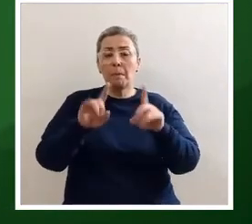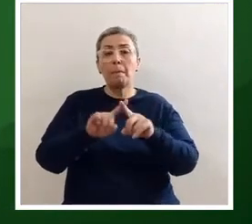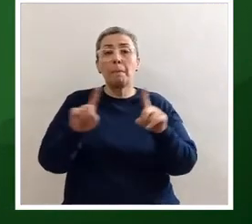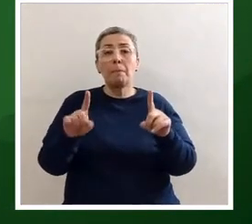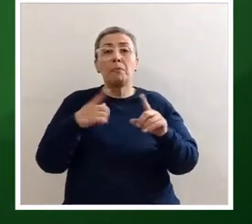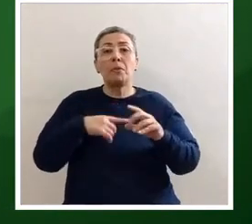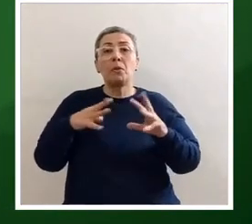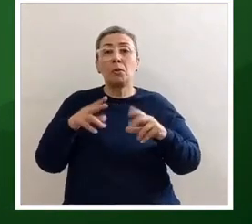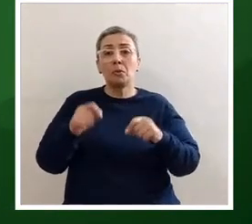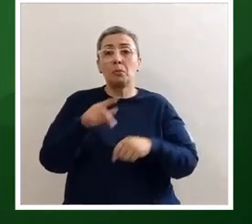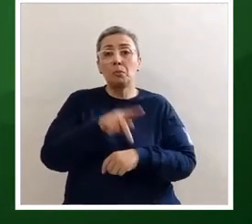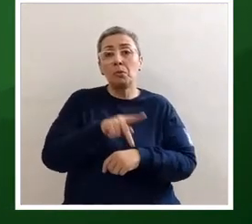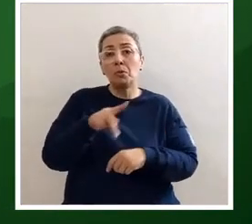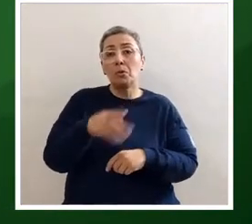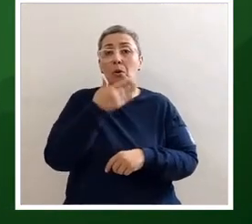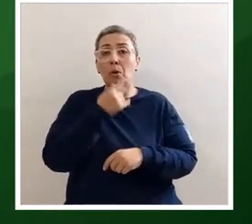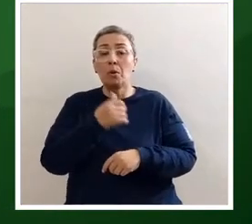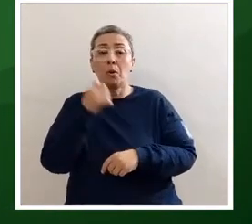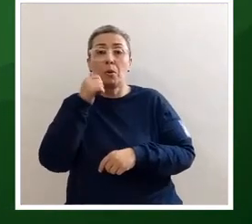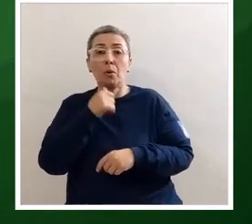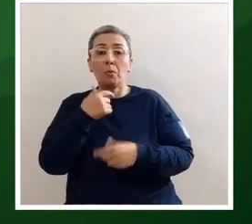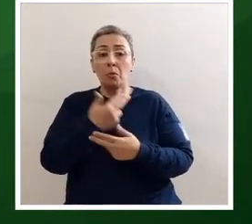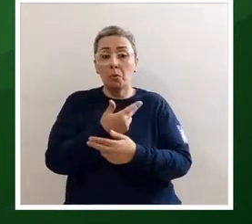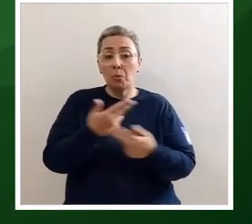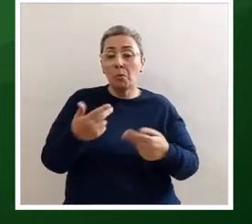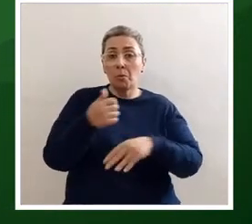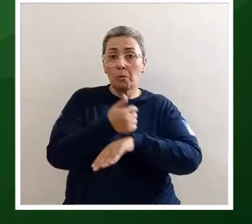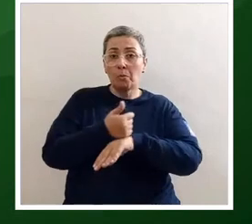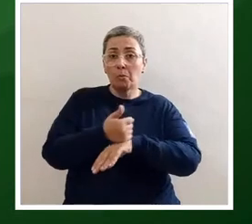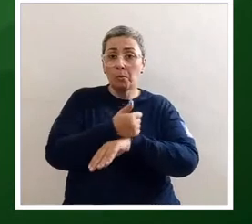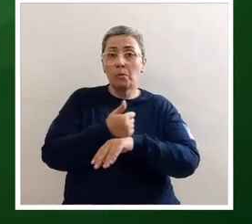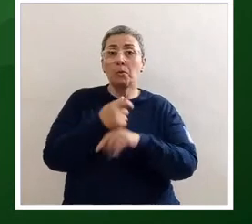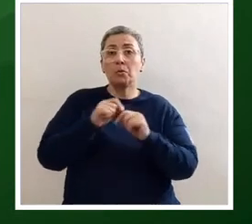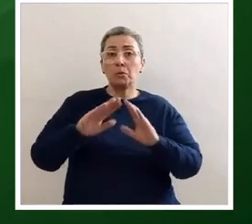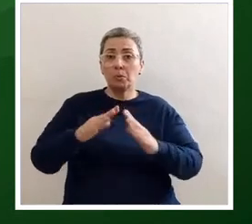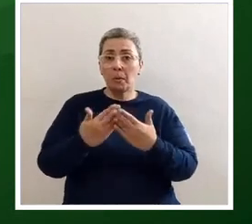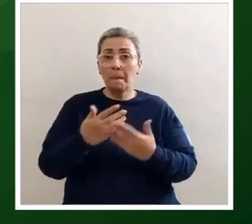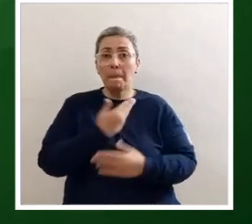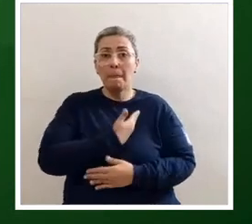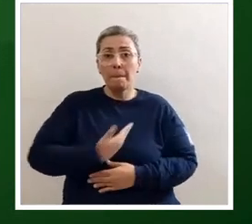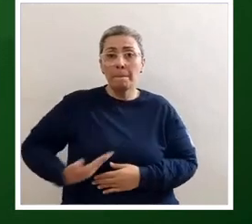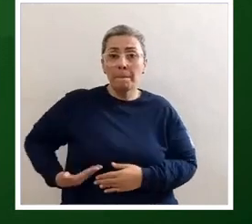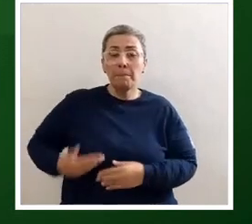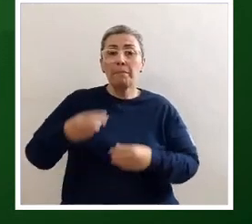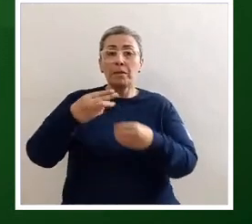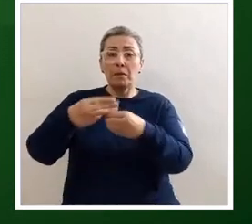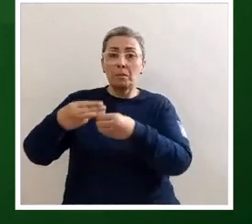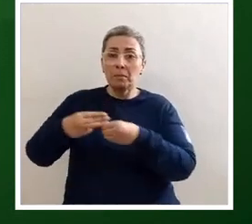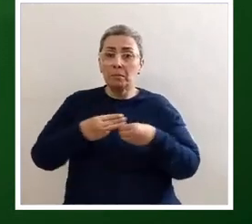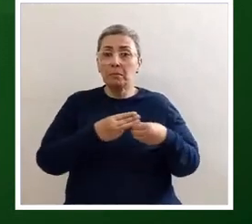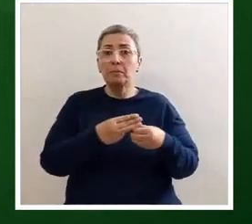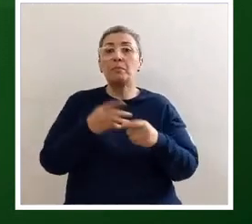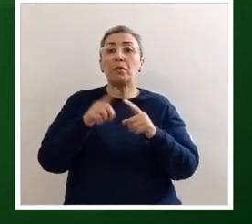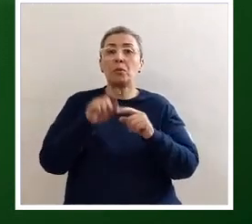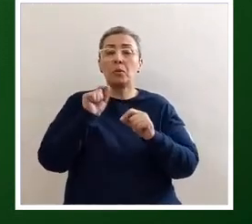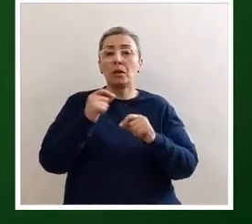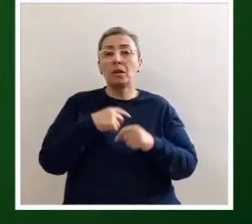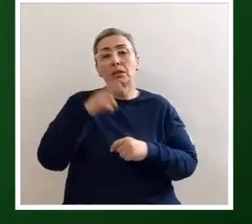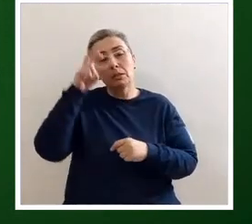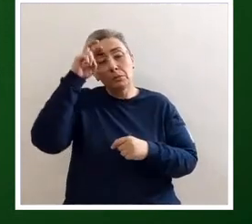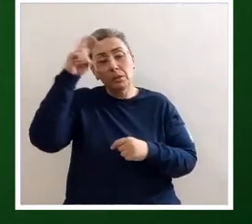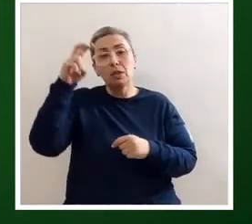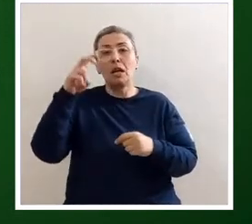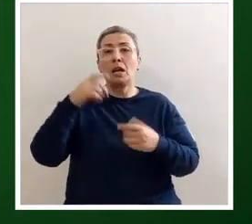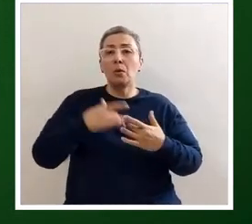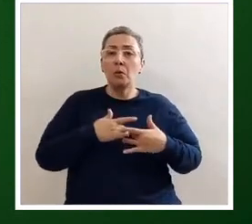mas as professoras professores e de mais profissionais das escolas públicas desses municípios que com sabedoria